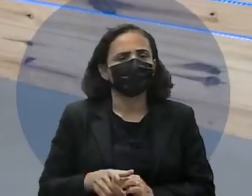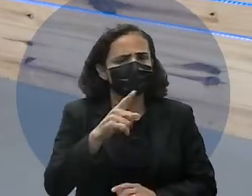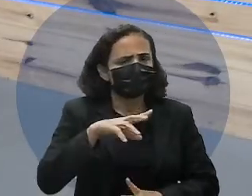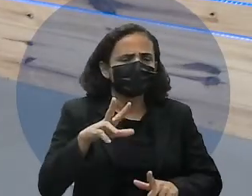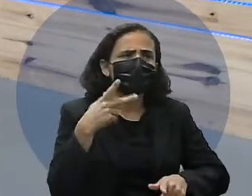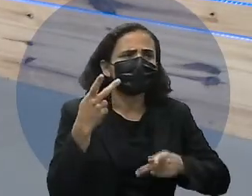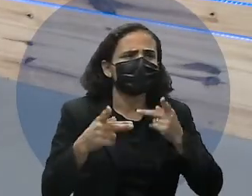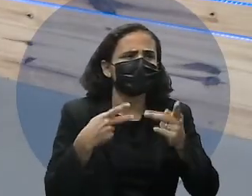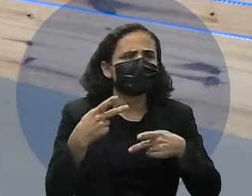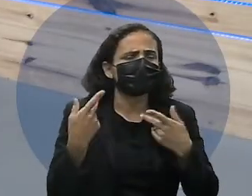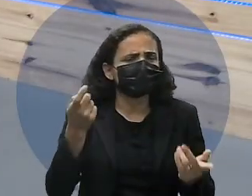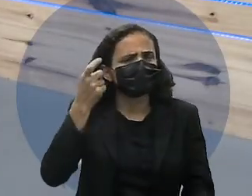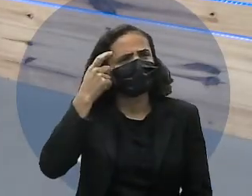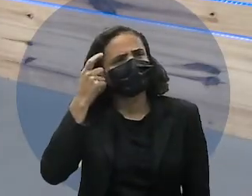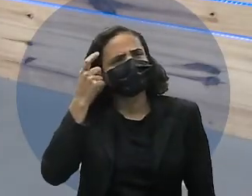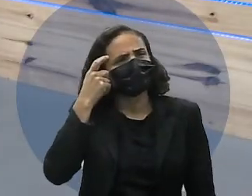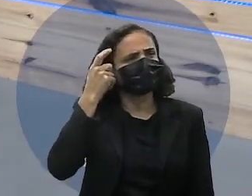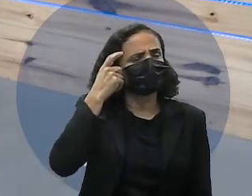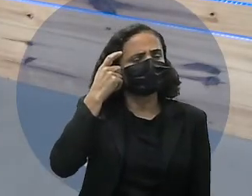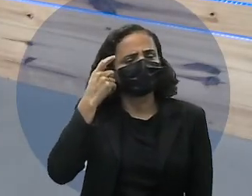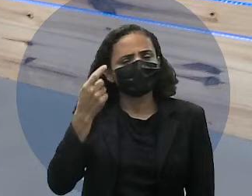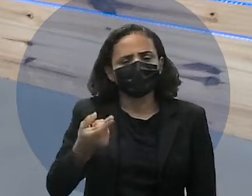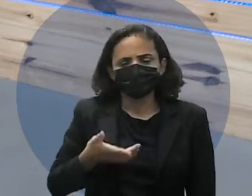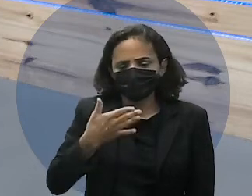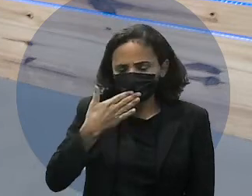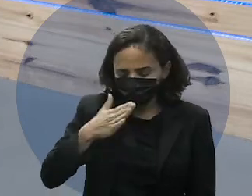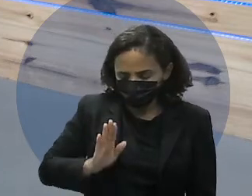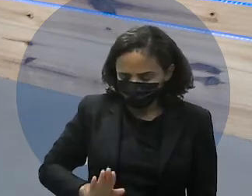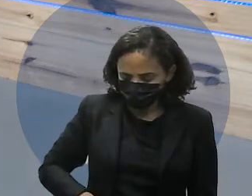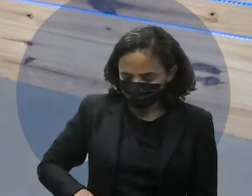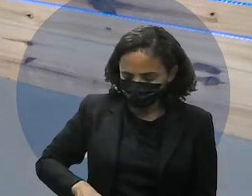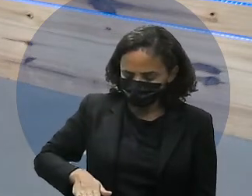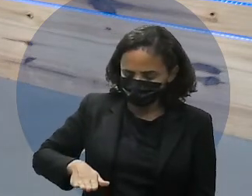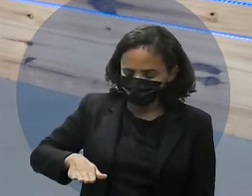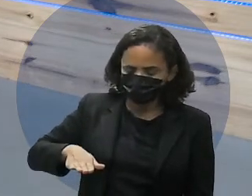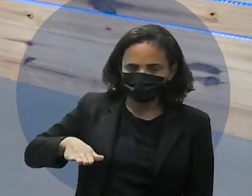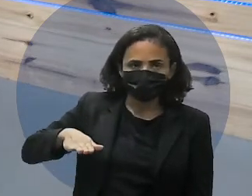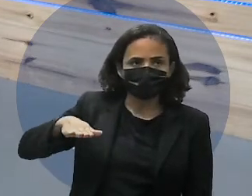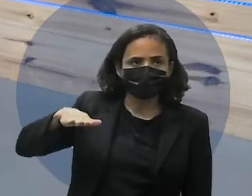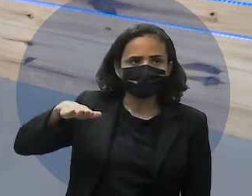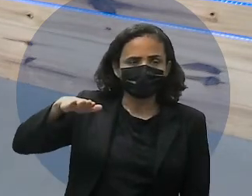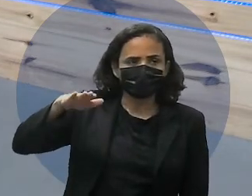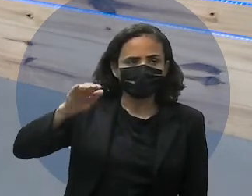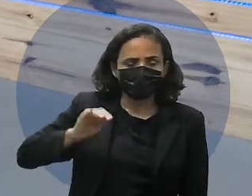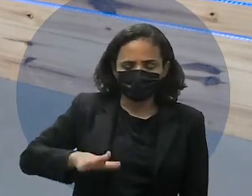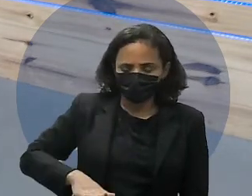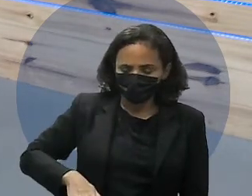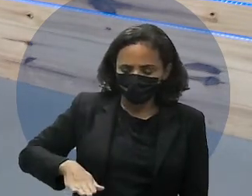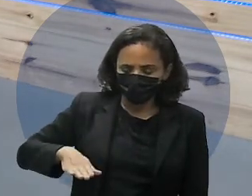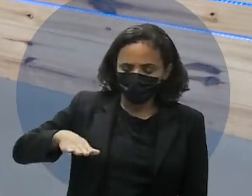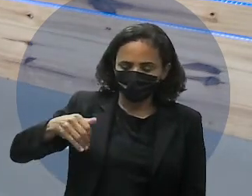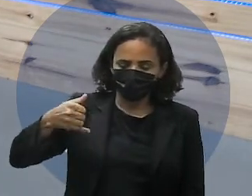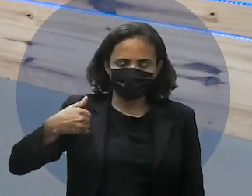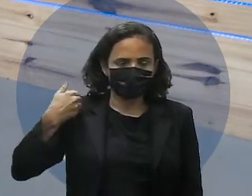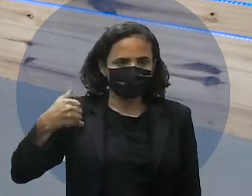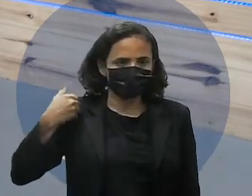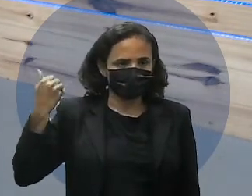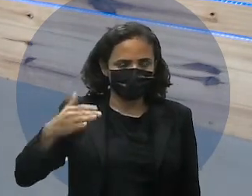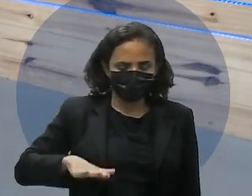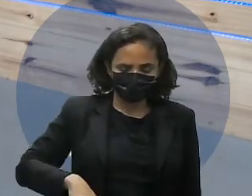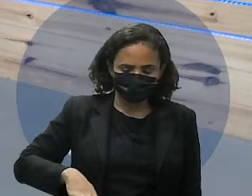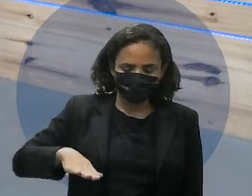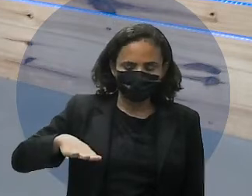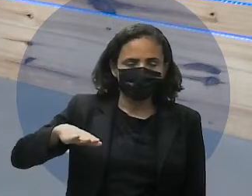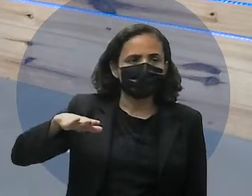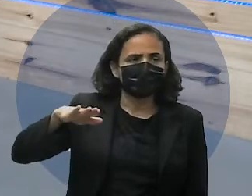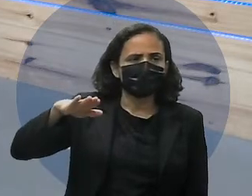É verdade isso. Porque se eu tenho uma criancinha e um adulto, quanto maior a idade, a